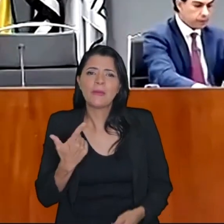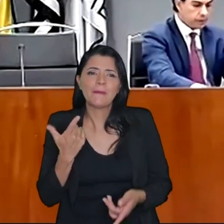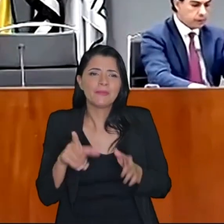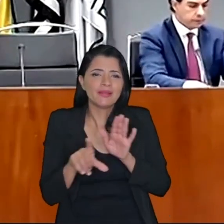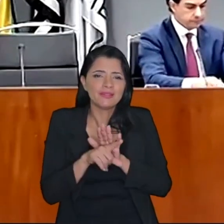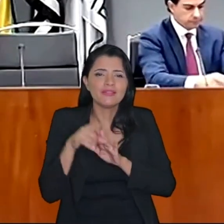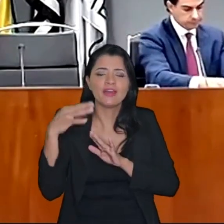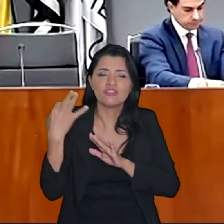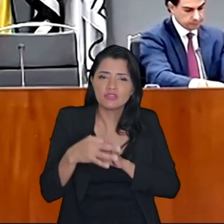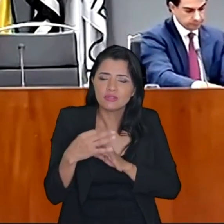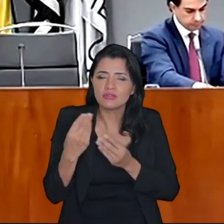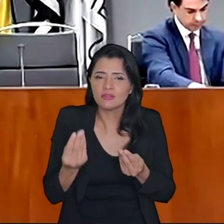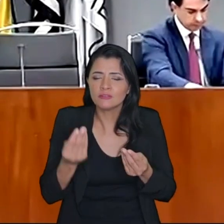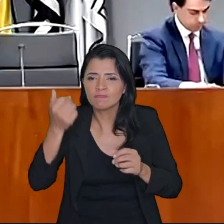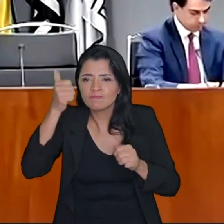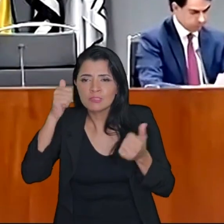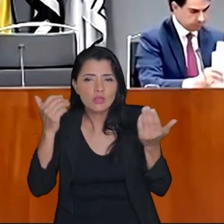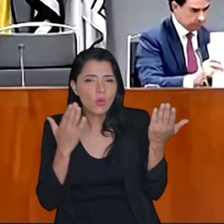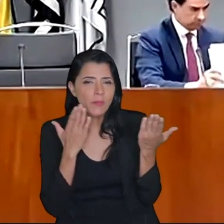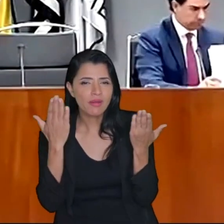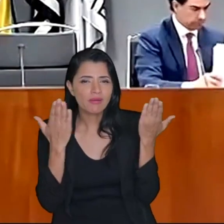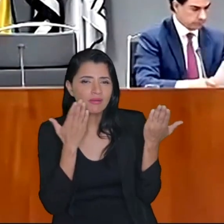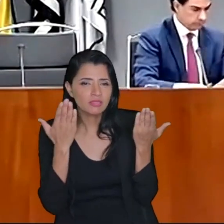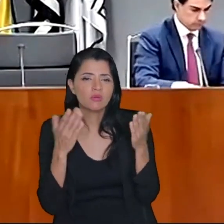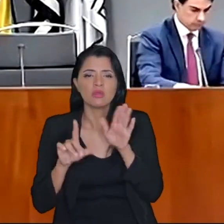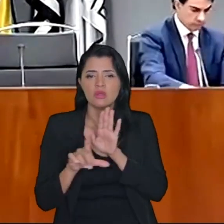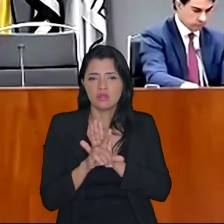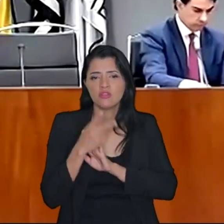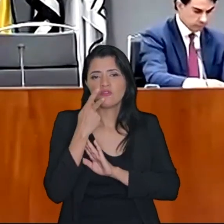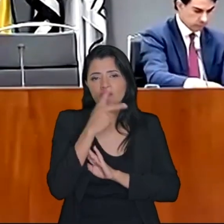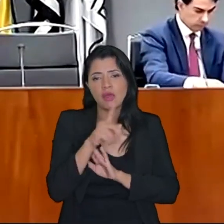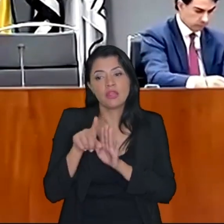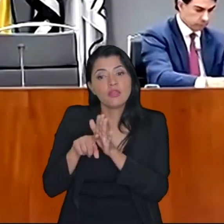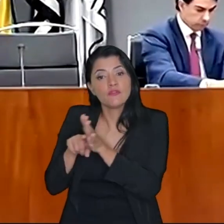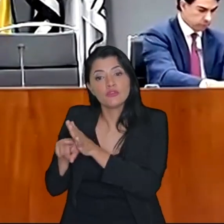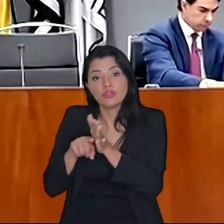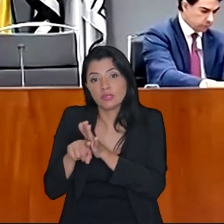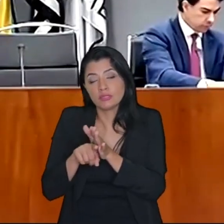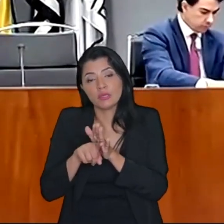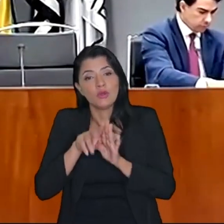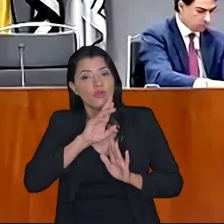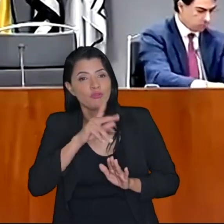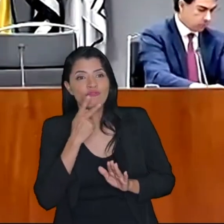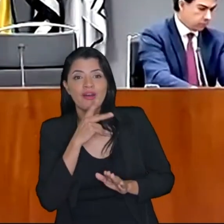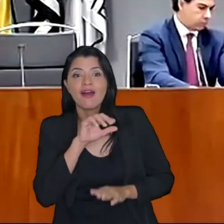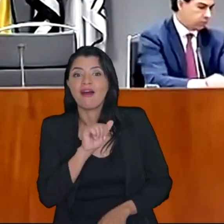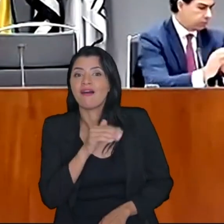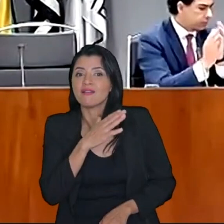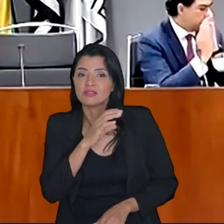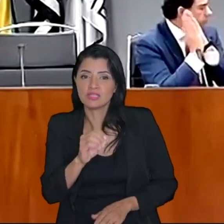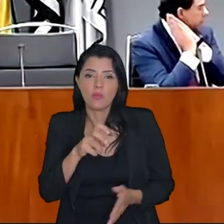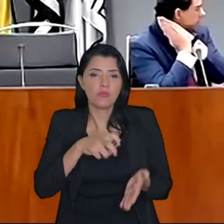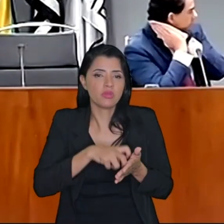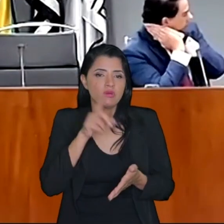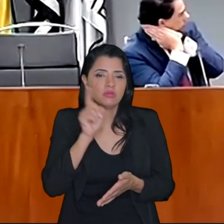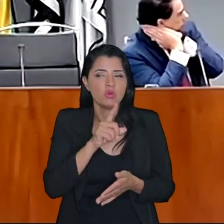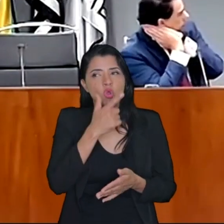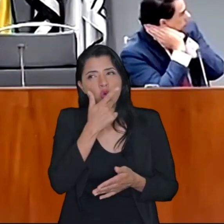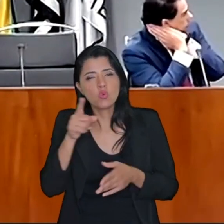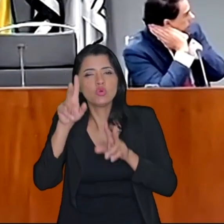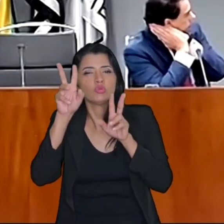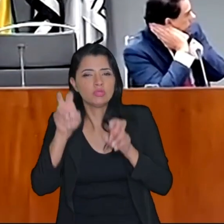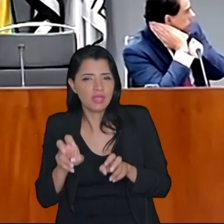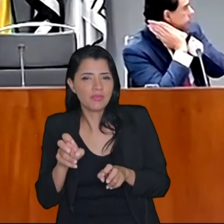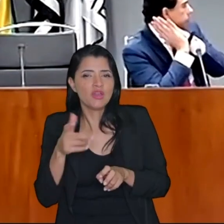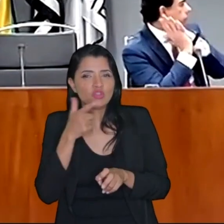e de vedação de analogia. A lei penal fala em investigação, não fala em ação penal. Agora, um outro tema, e eu só para